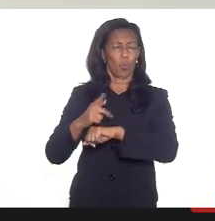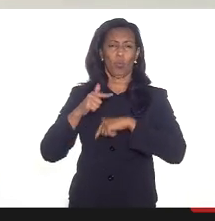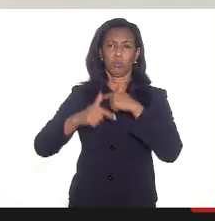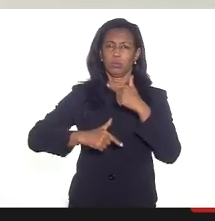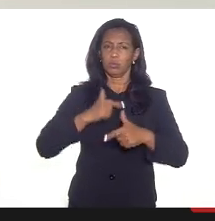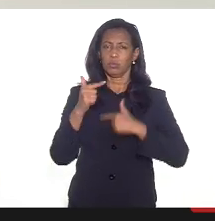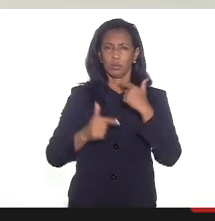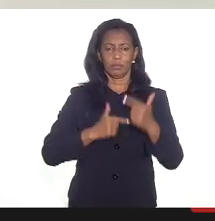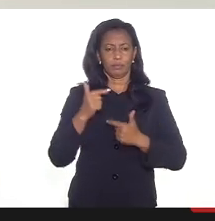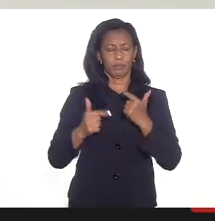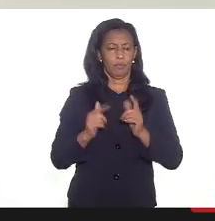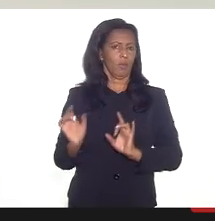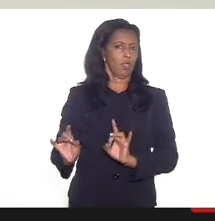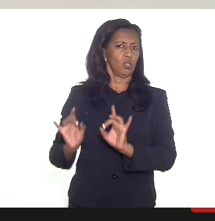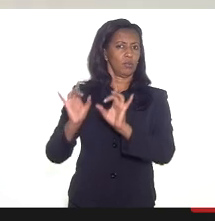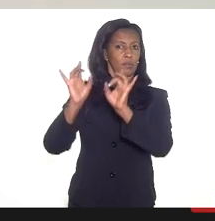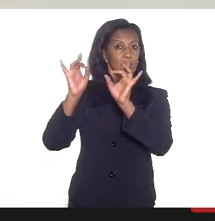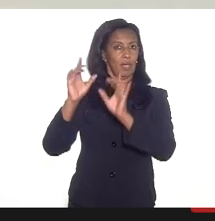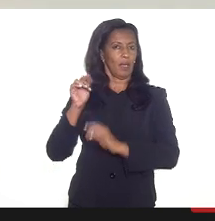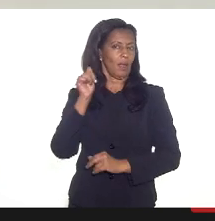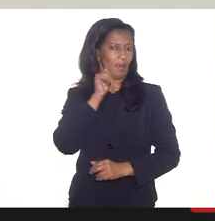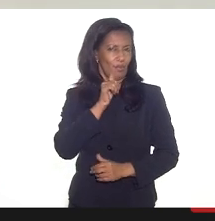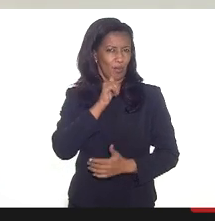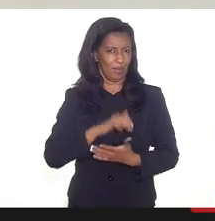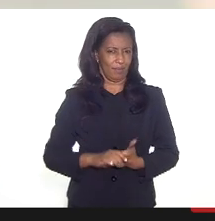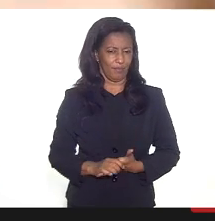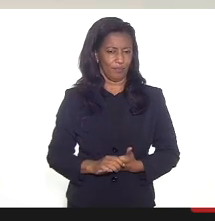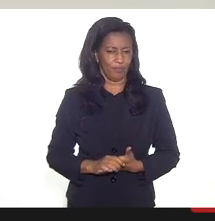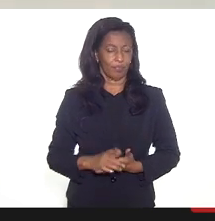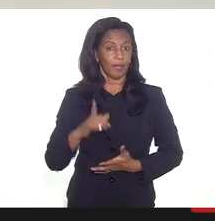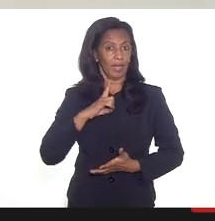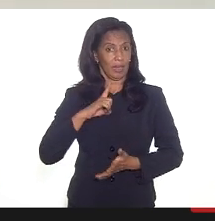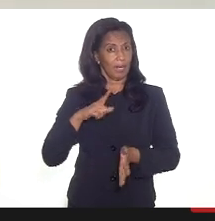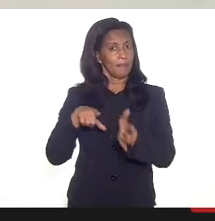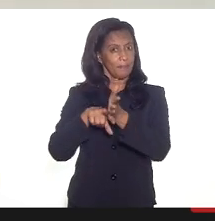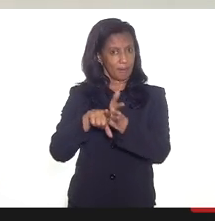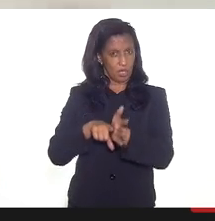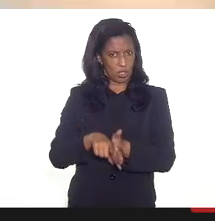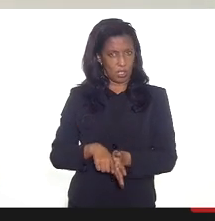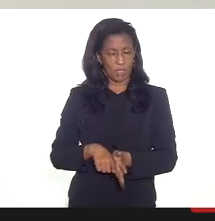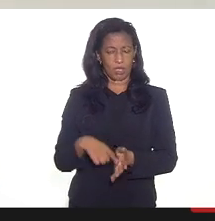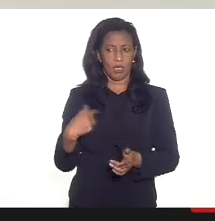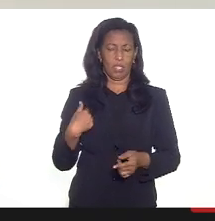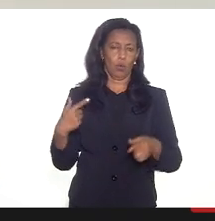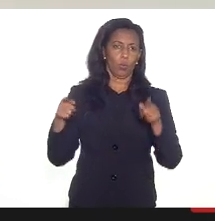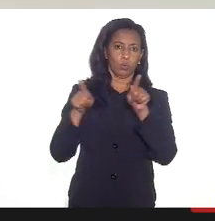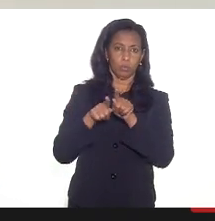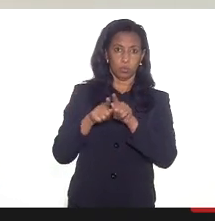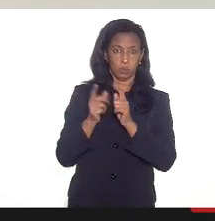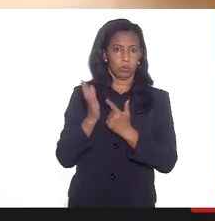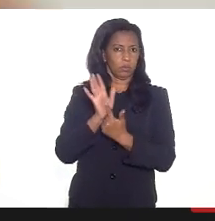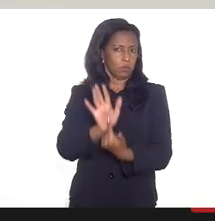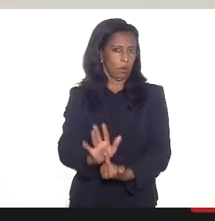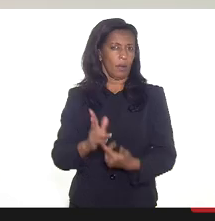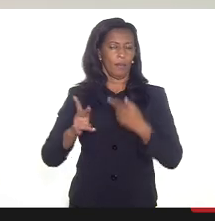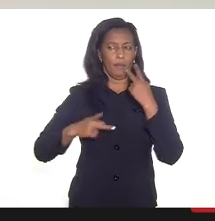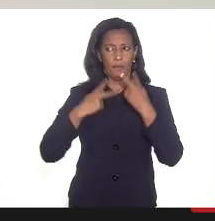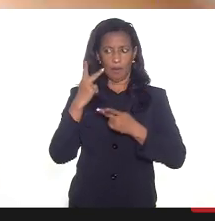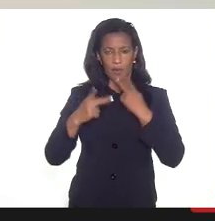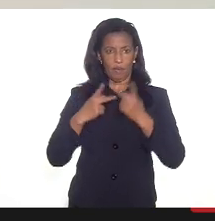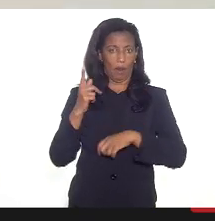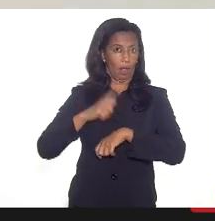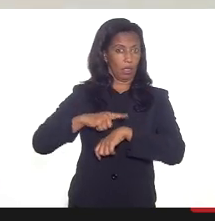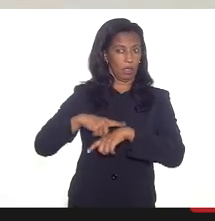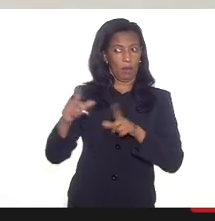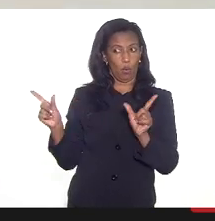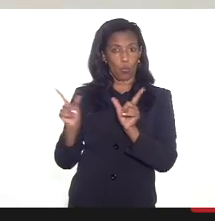serviço especializado da mulher. Existem pesquisas aqui que eu trouxe também para falar um pouquinho, mas como o tempo é curto,